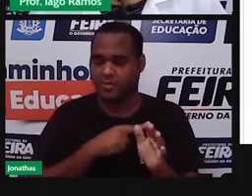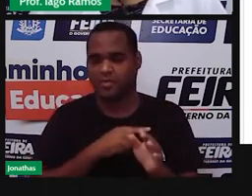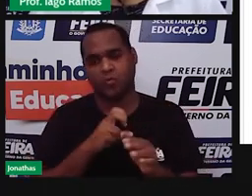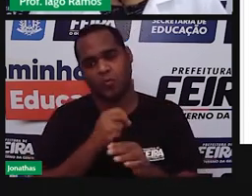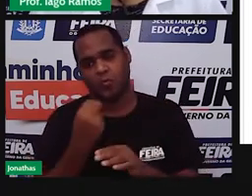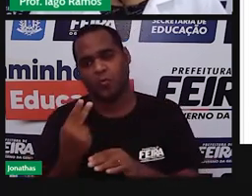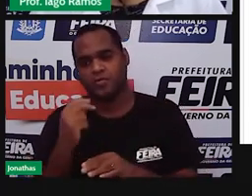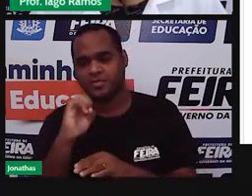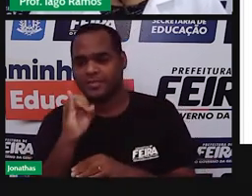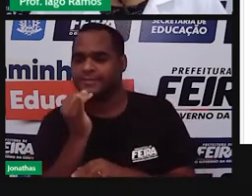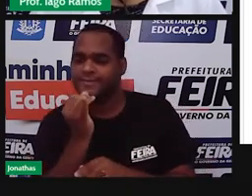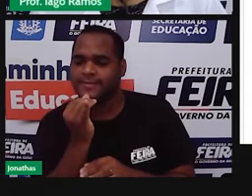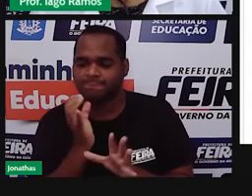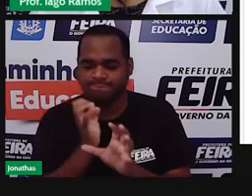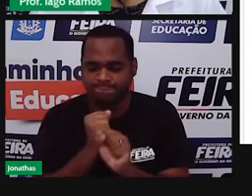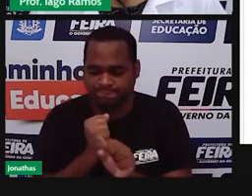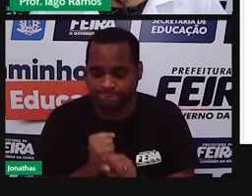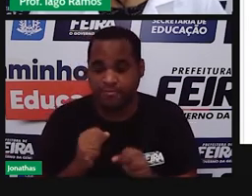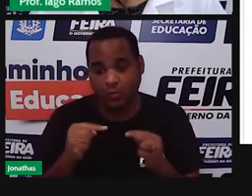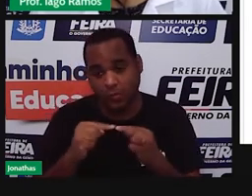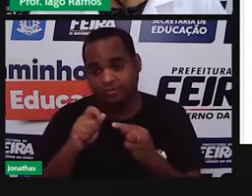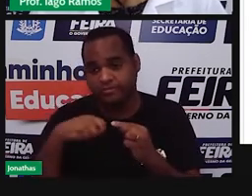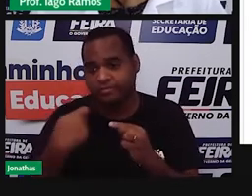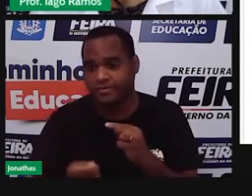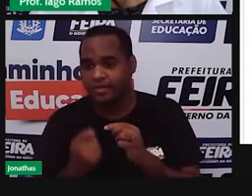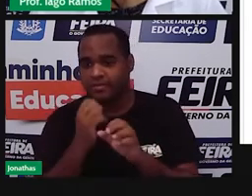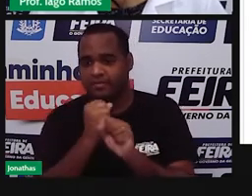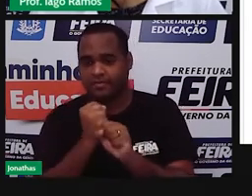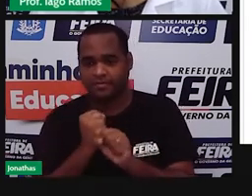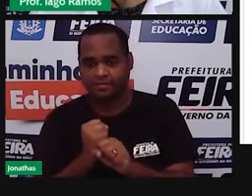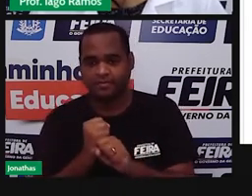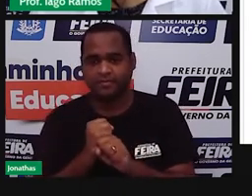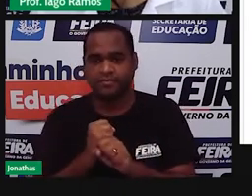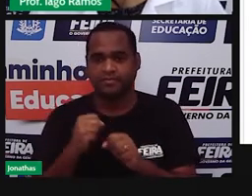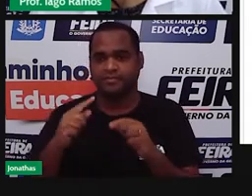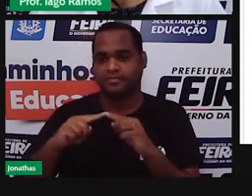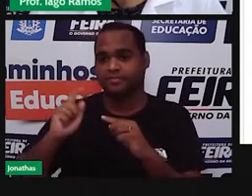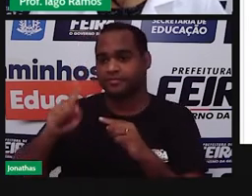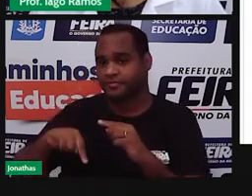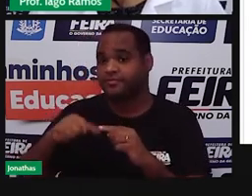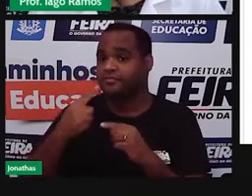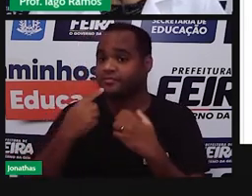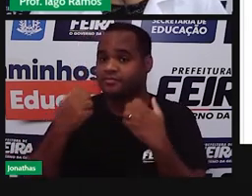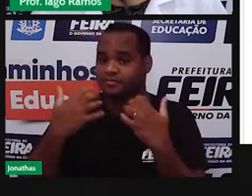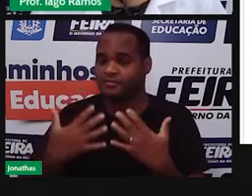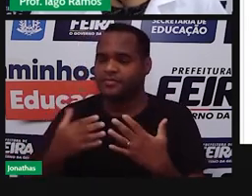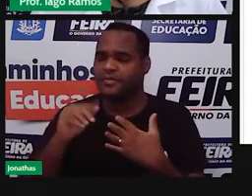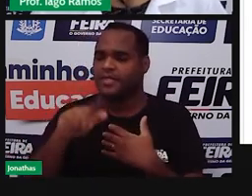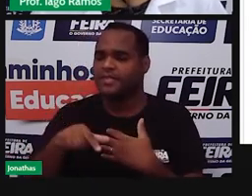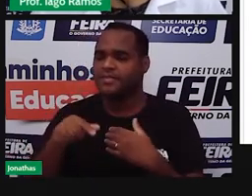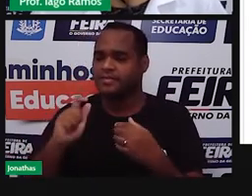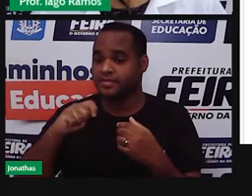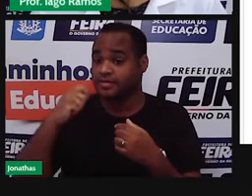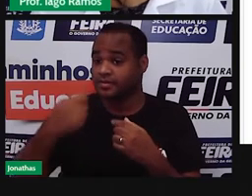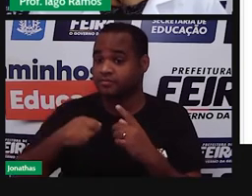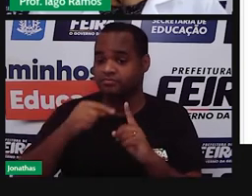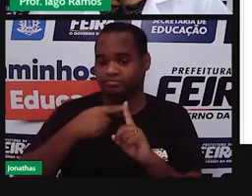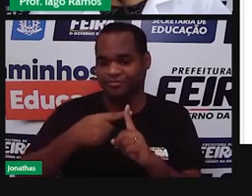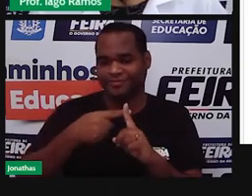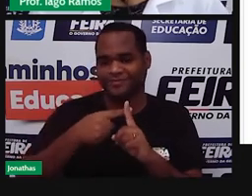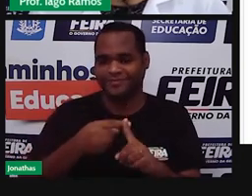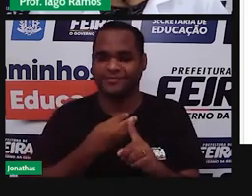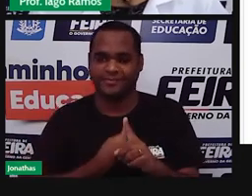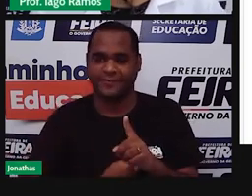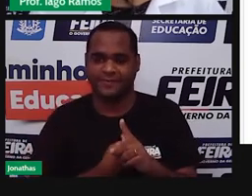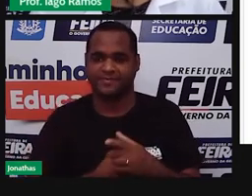você adicionar uma quantidade positiva, você vai para a direita, porque à direita estão os positivos. Então,